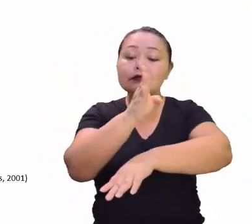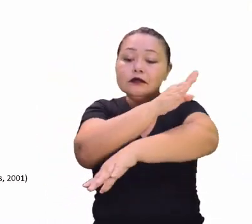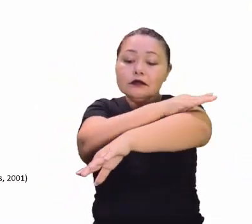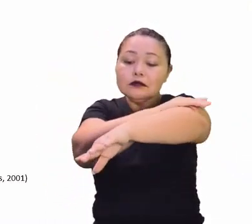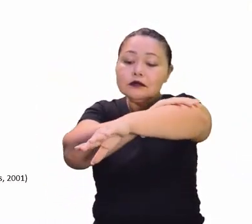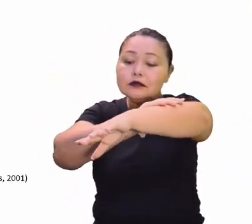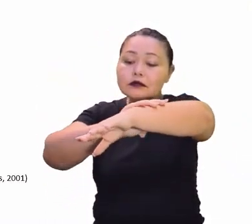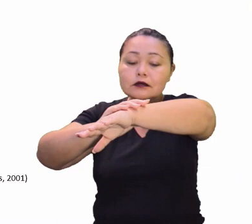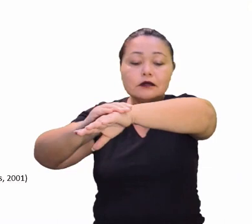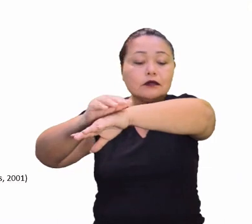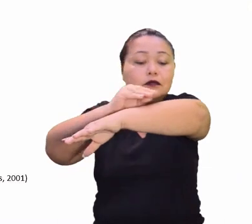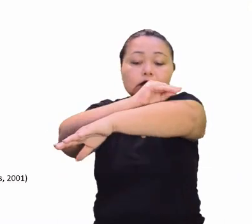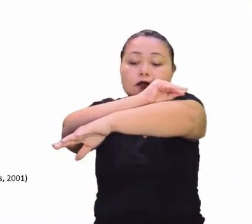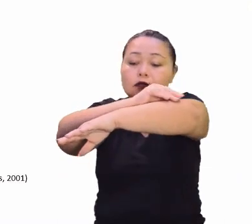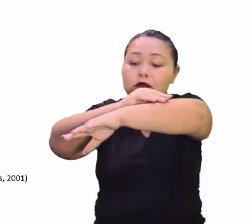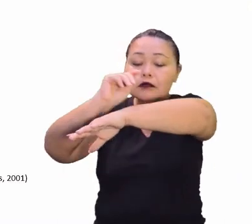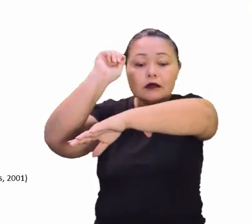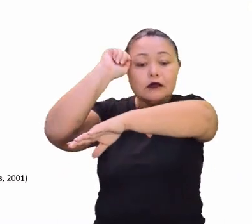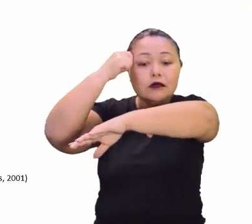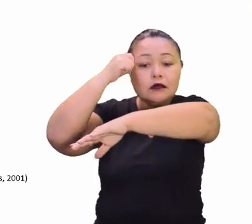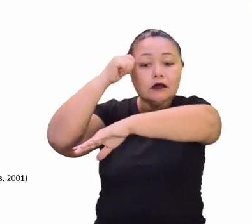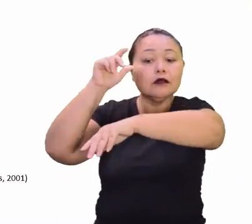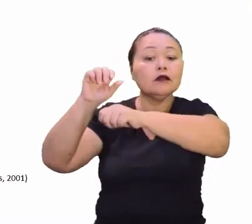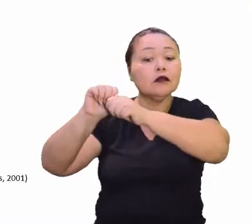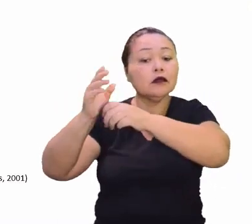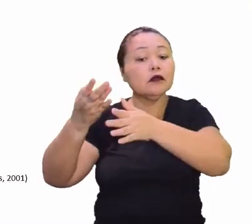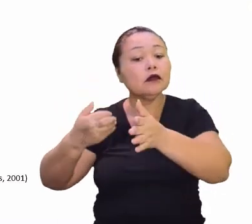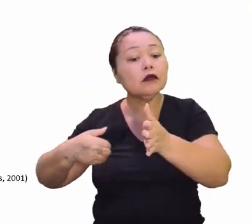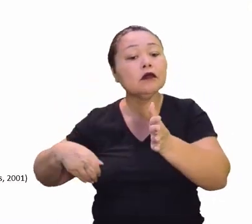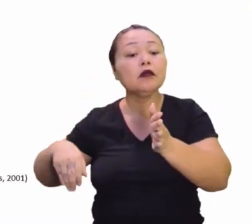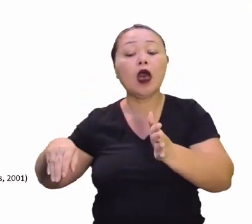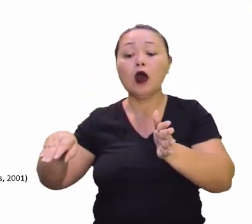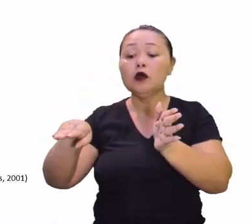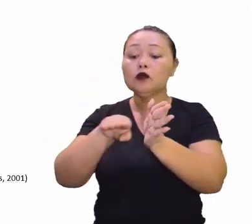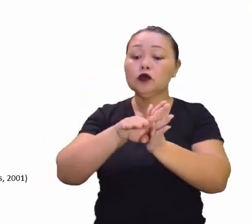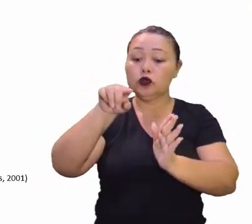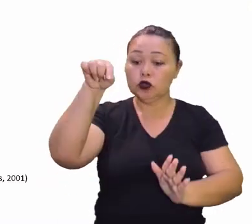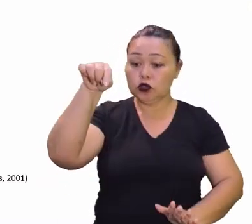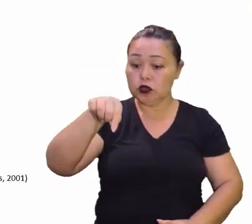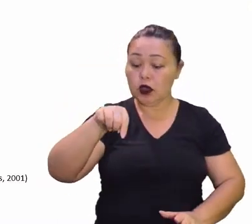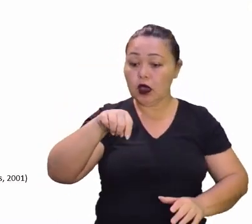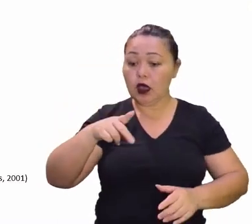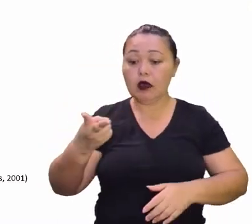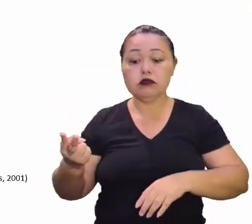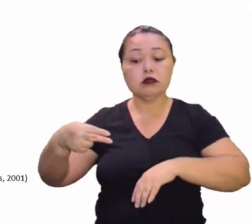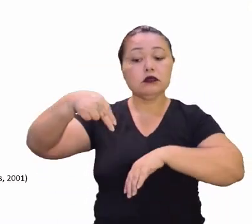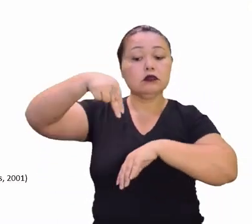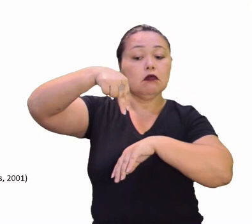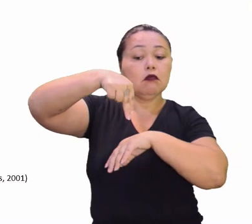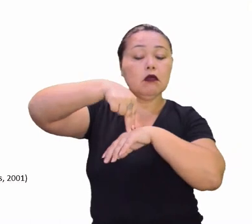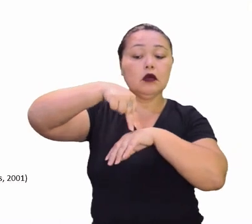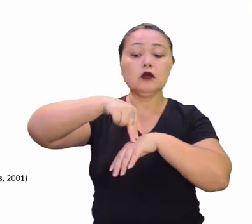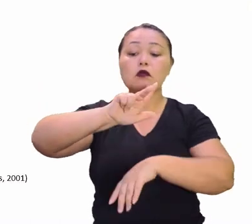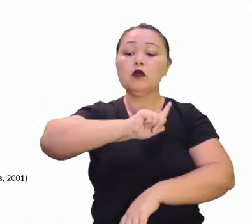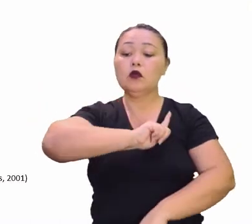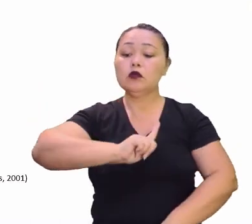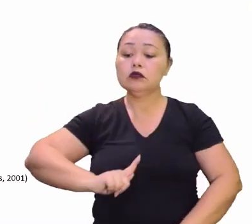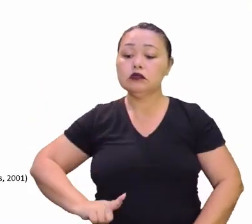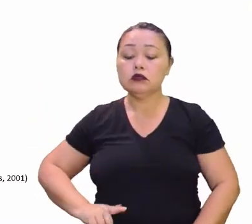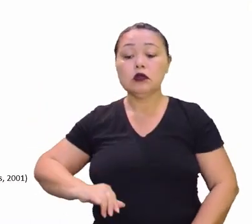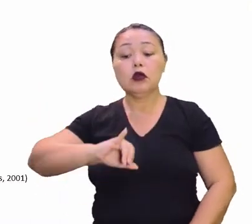asfalto. Ao chegar a Porto Velho para tomar posse como governador, Jorge Teixeira estabeleceu metas de